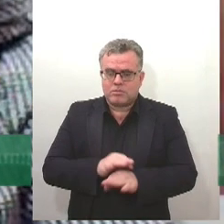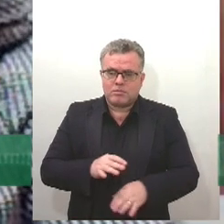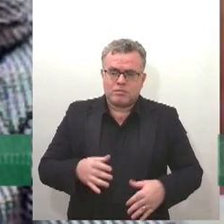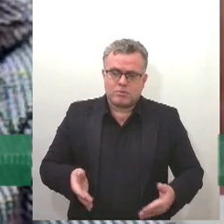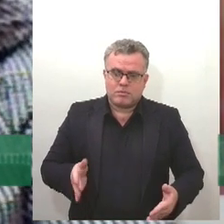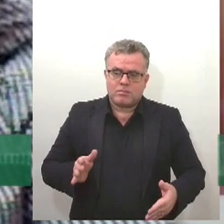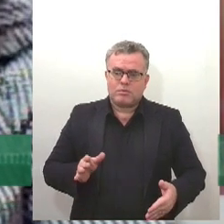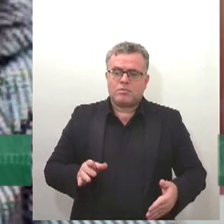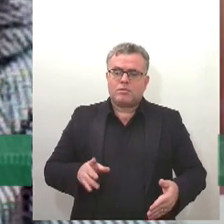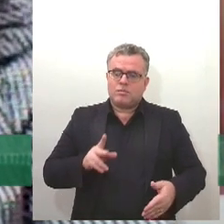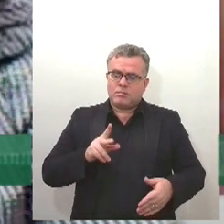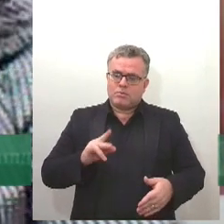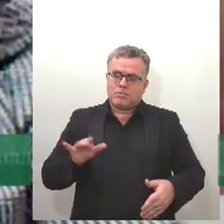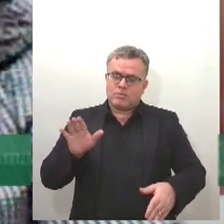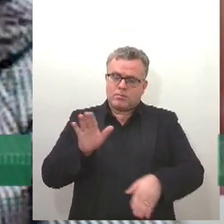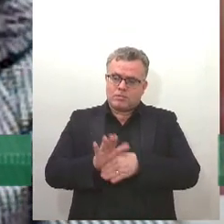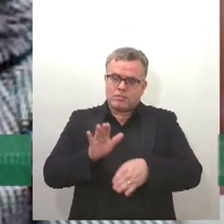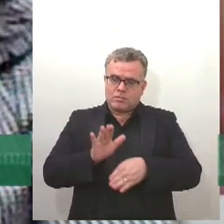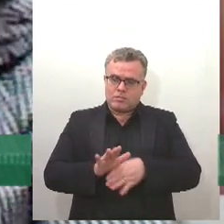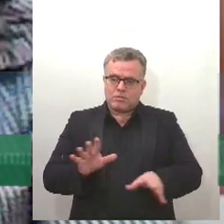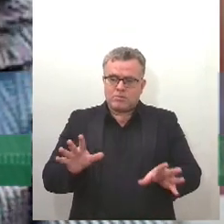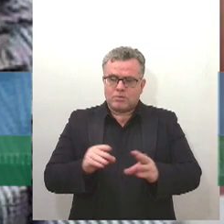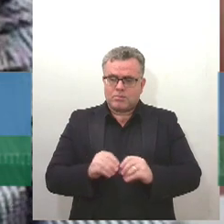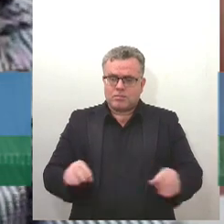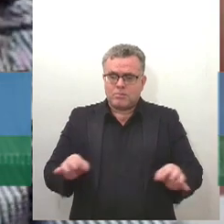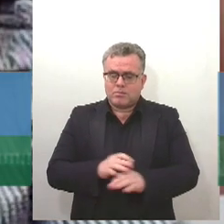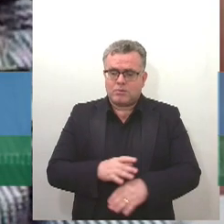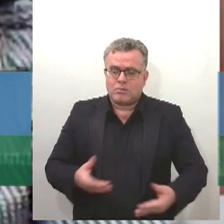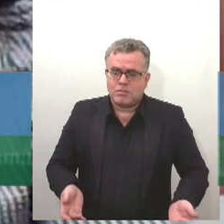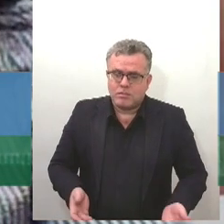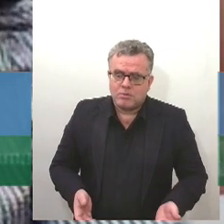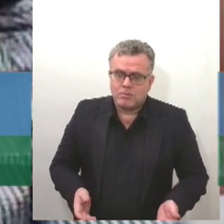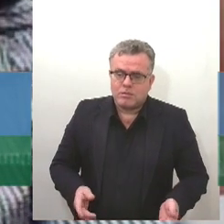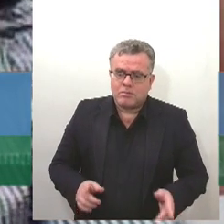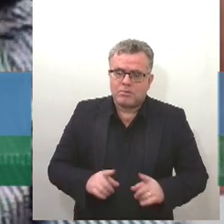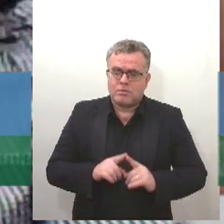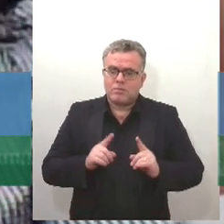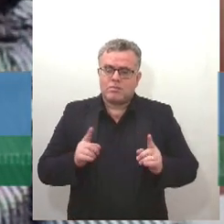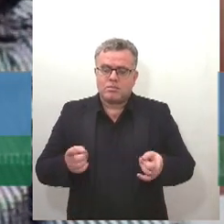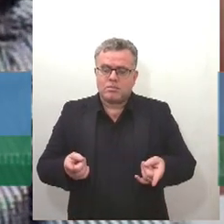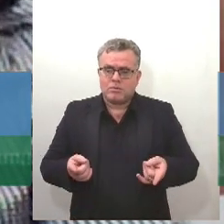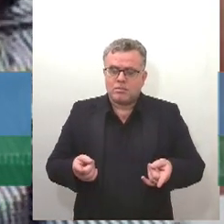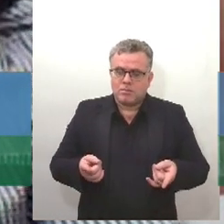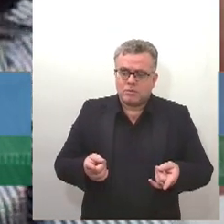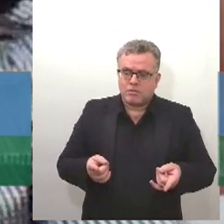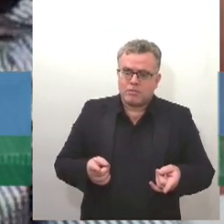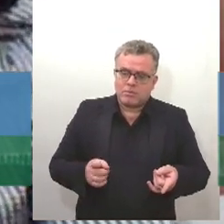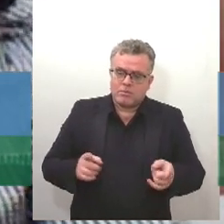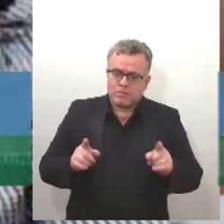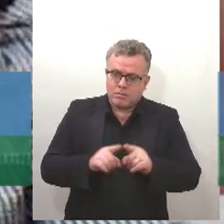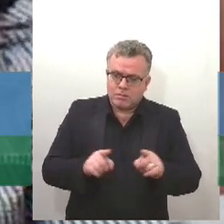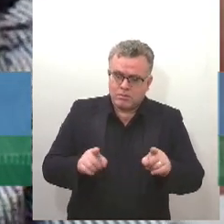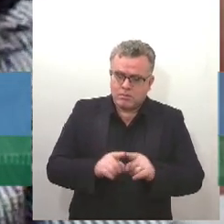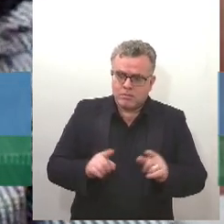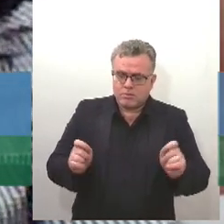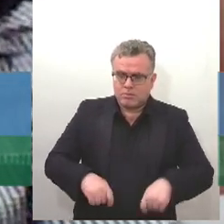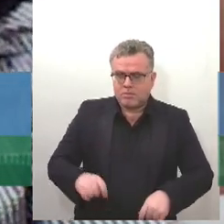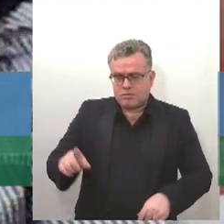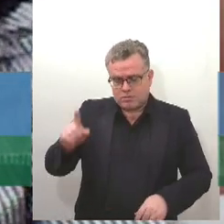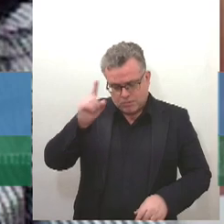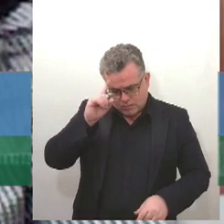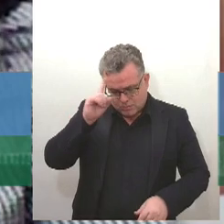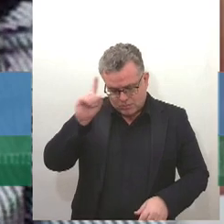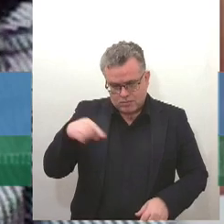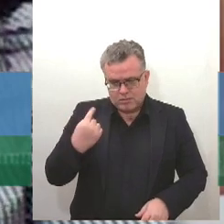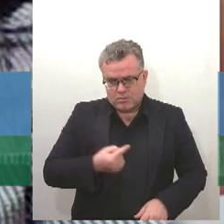intenção de simplificar mas como Ele bem disse é no no dia a dia na hora que ela tiver realmente a